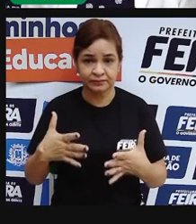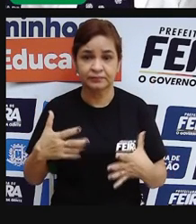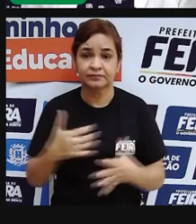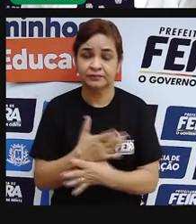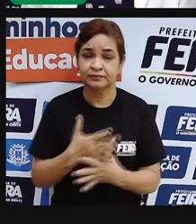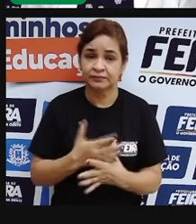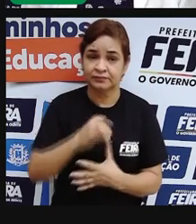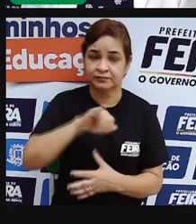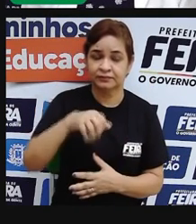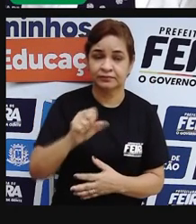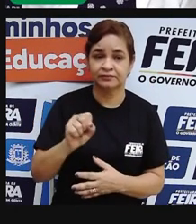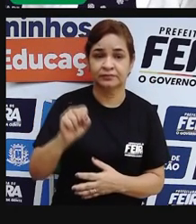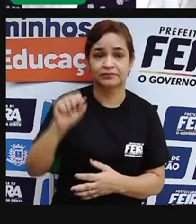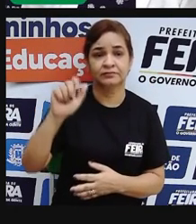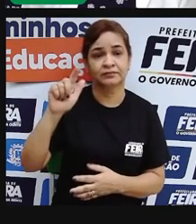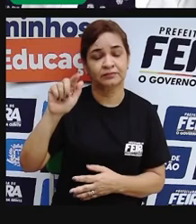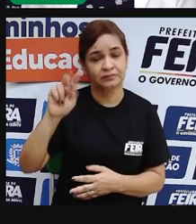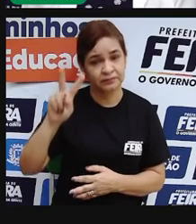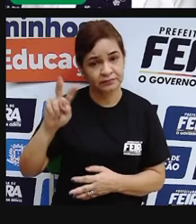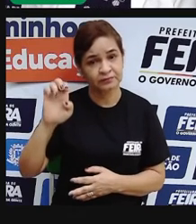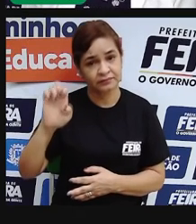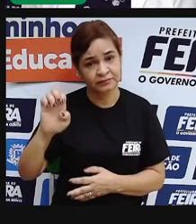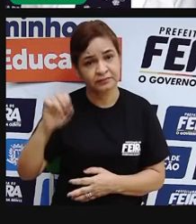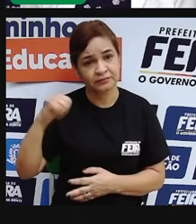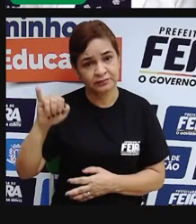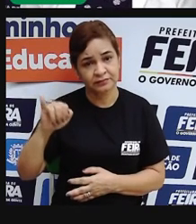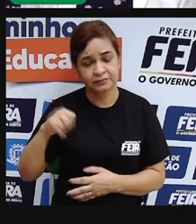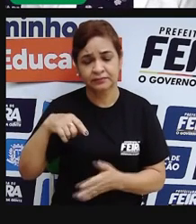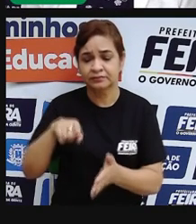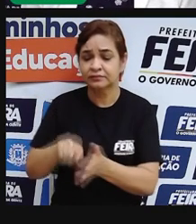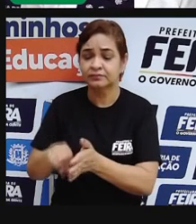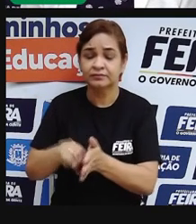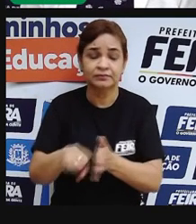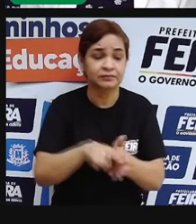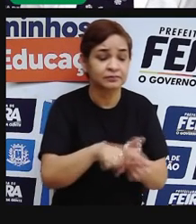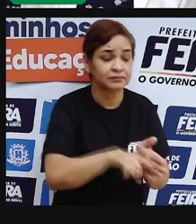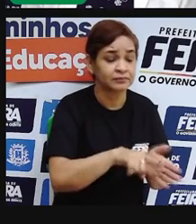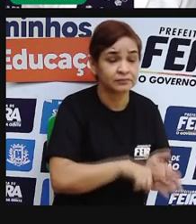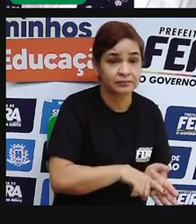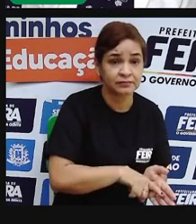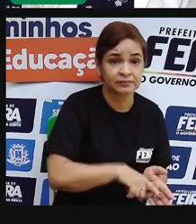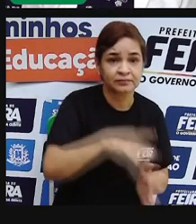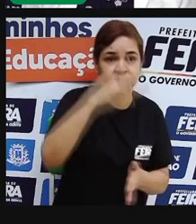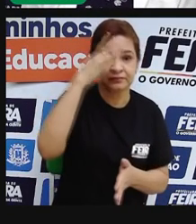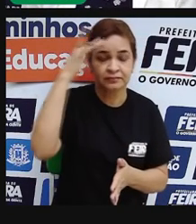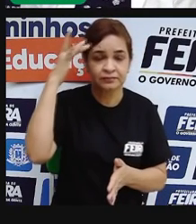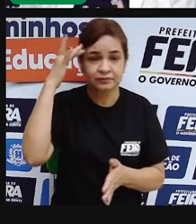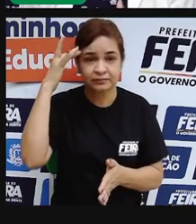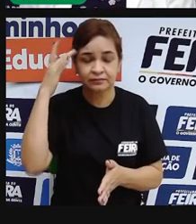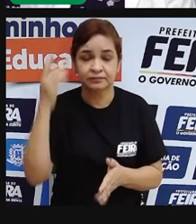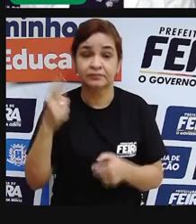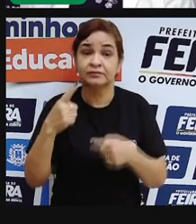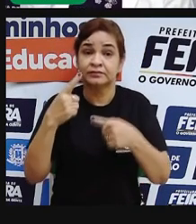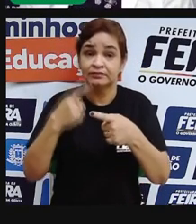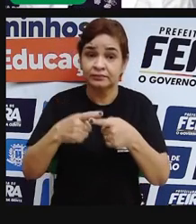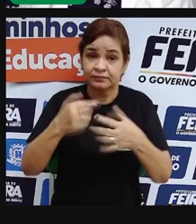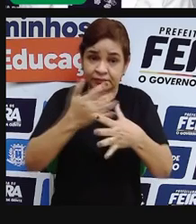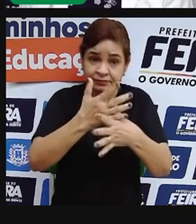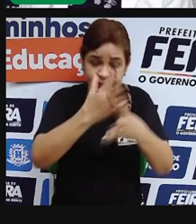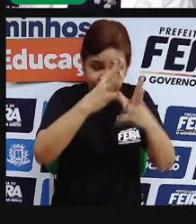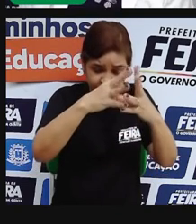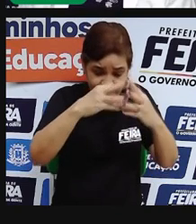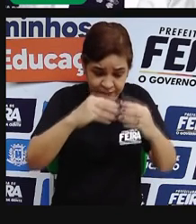e os seus moradores vão sendo entrevistados porque a cidade vai ser destruída para construir um